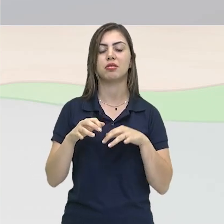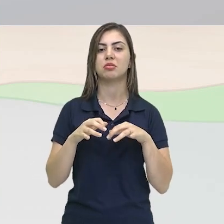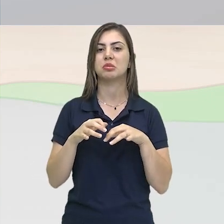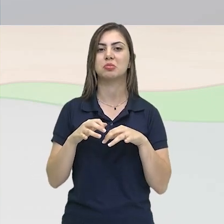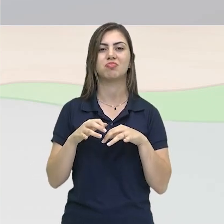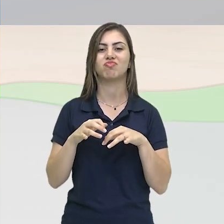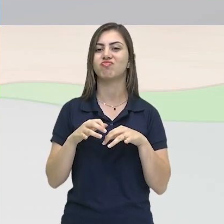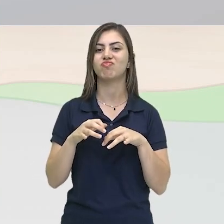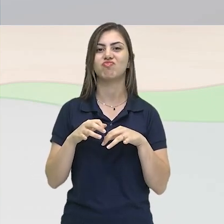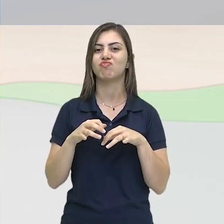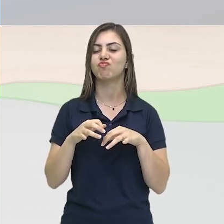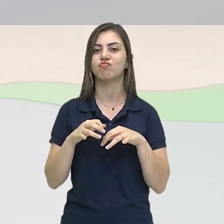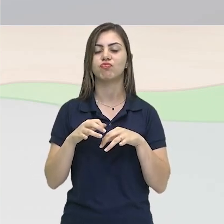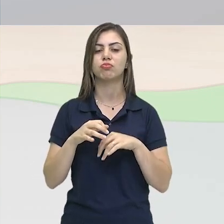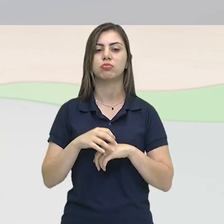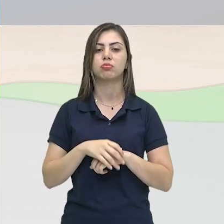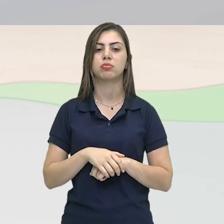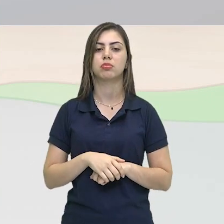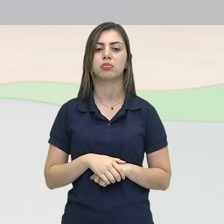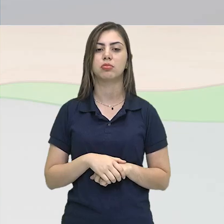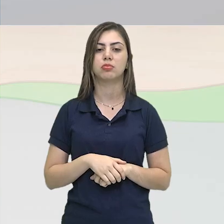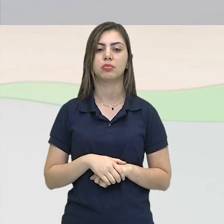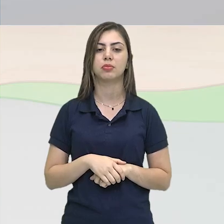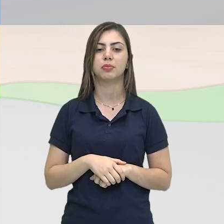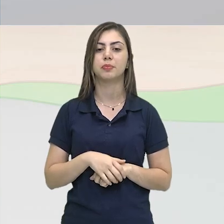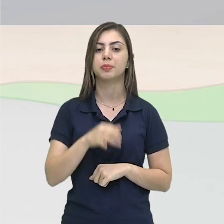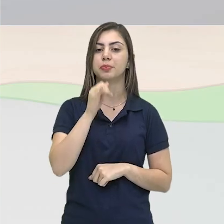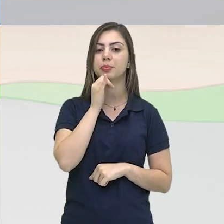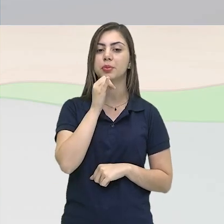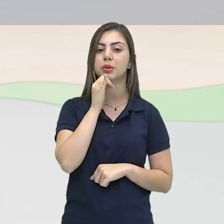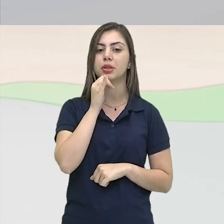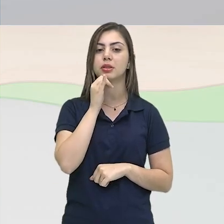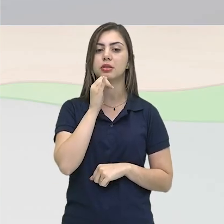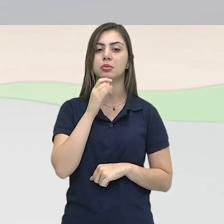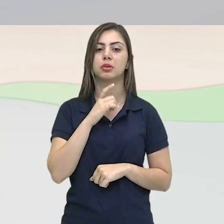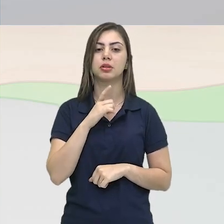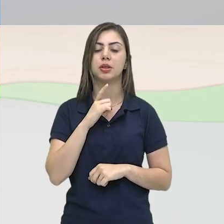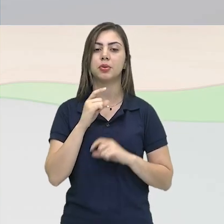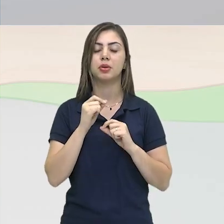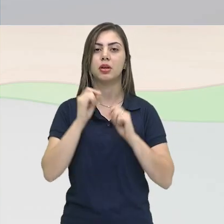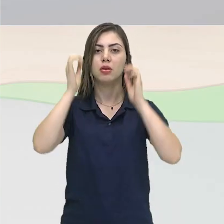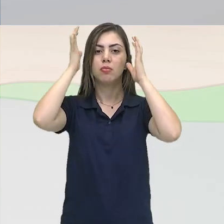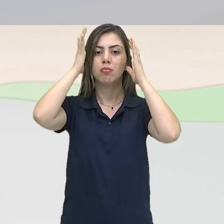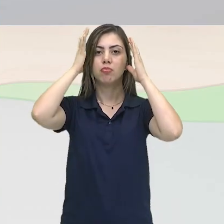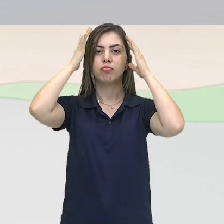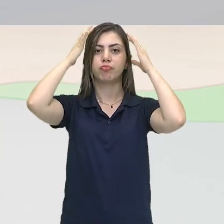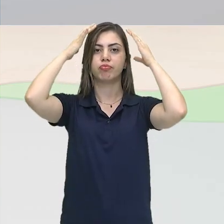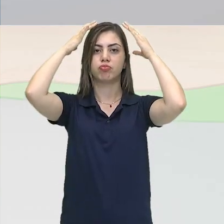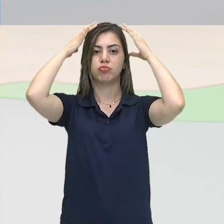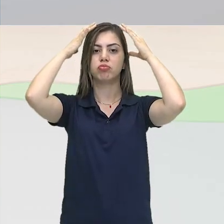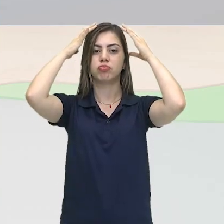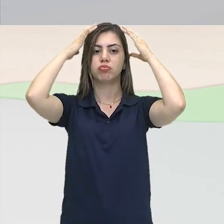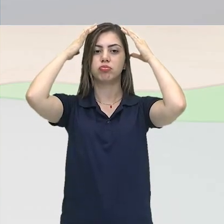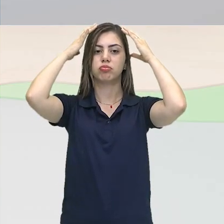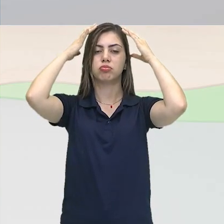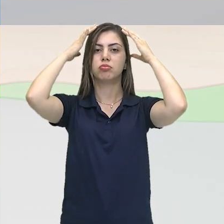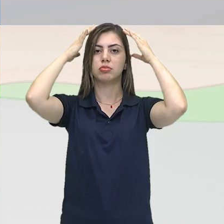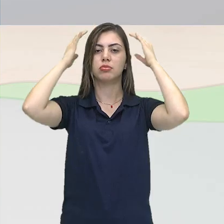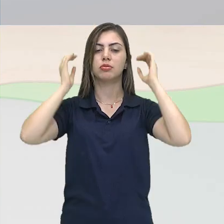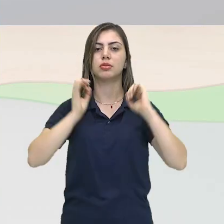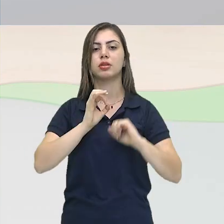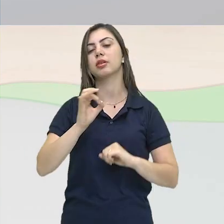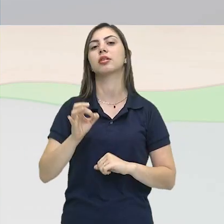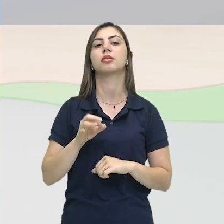grandes movimentos, certo? Exemplos, as suturas do crânio, ou seja, aqui na